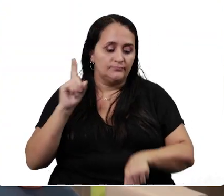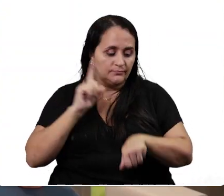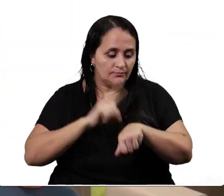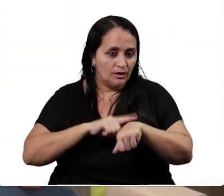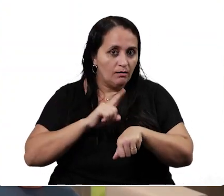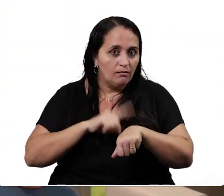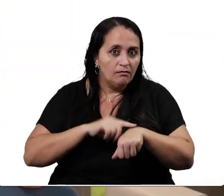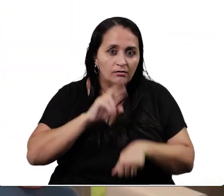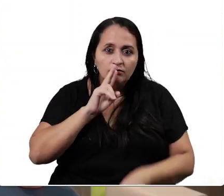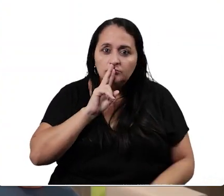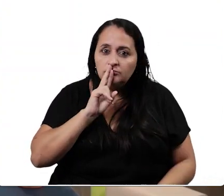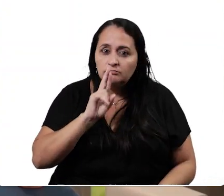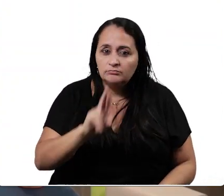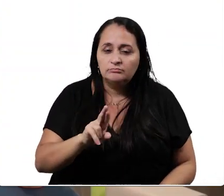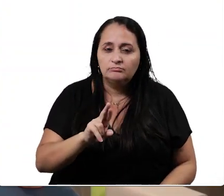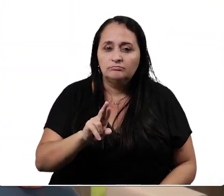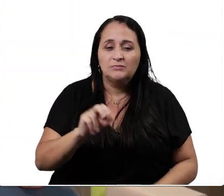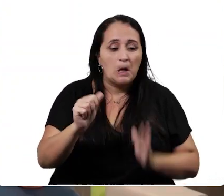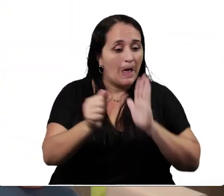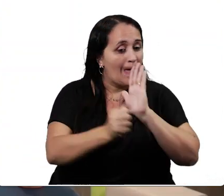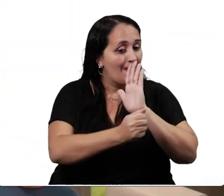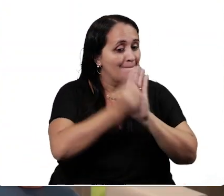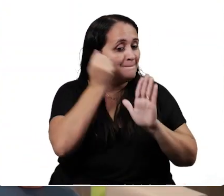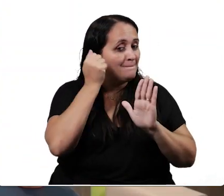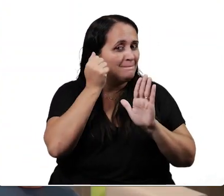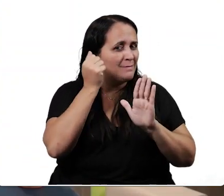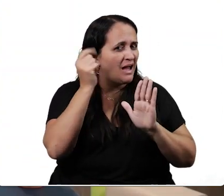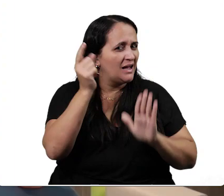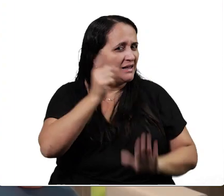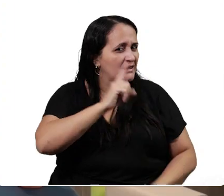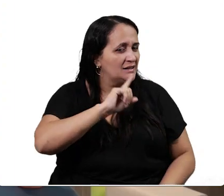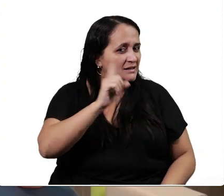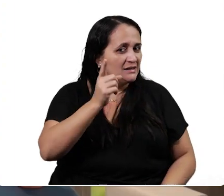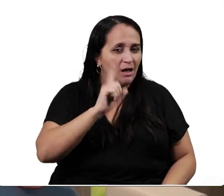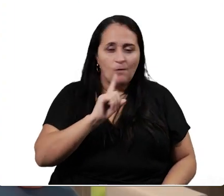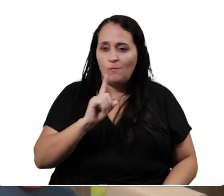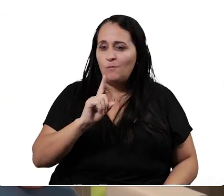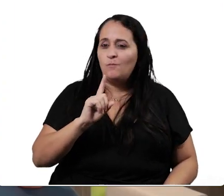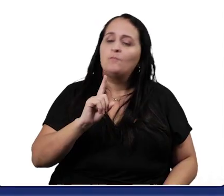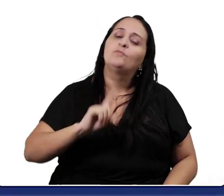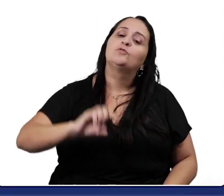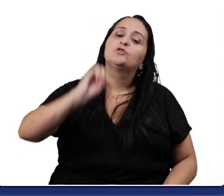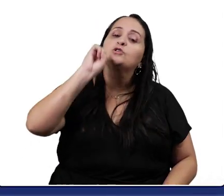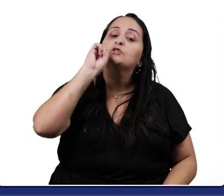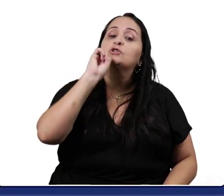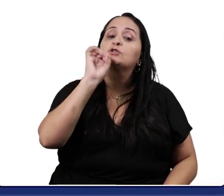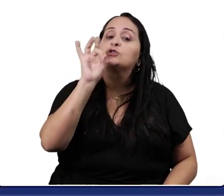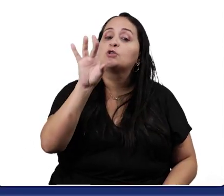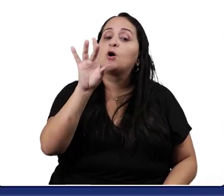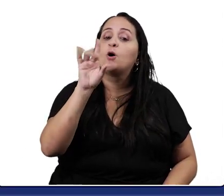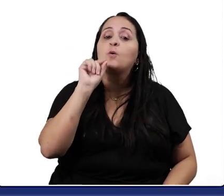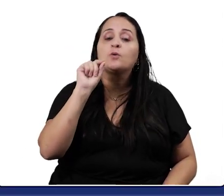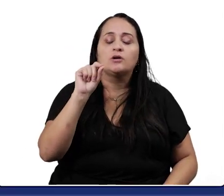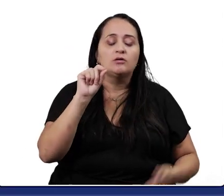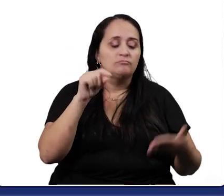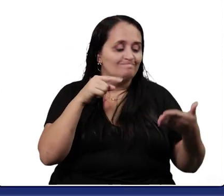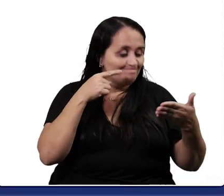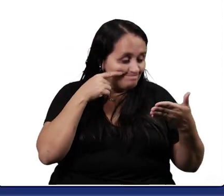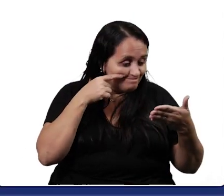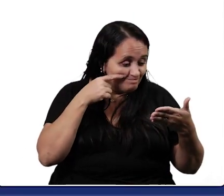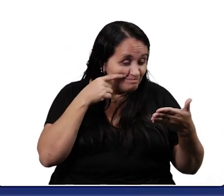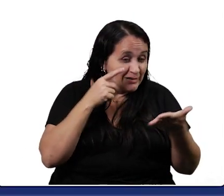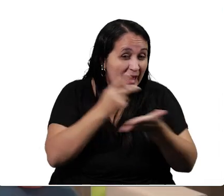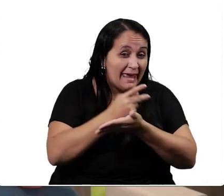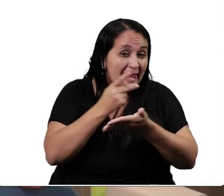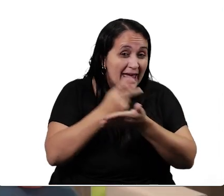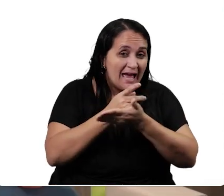que eu responder, não apague e coloque a que está certa. Apenas corrija,